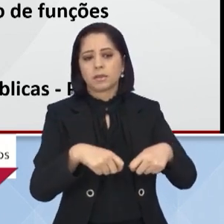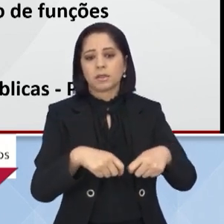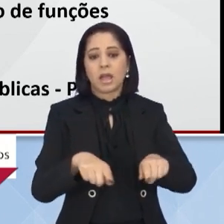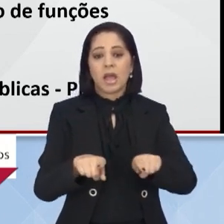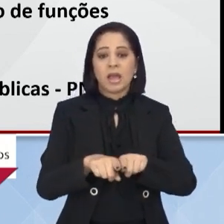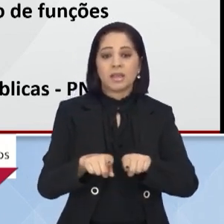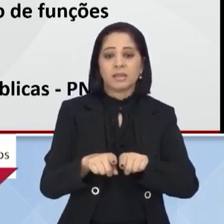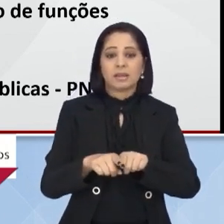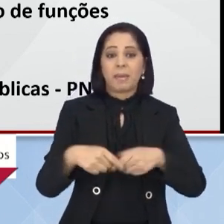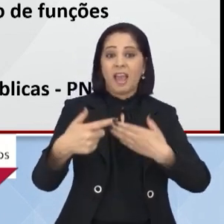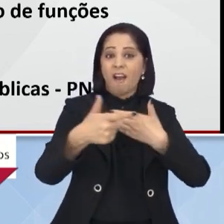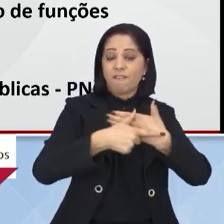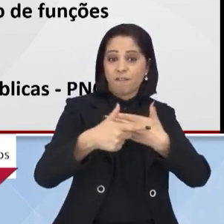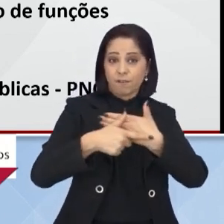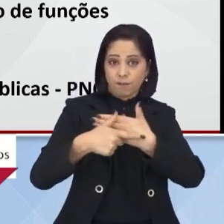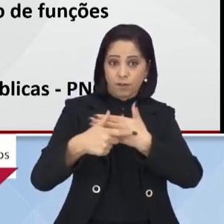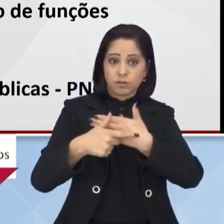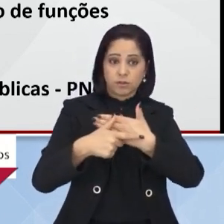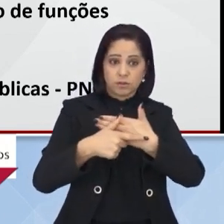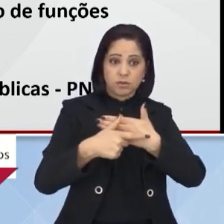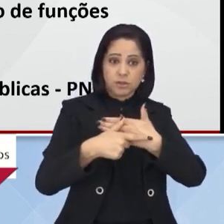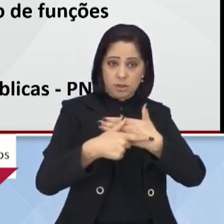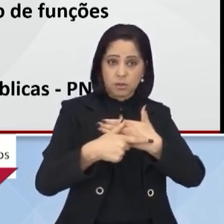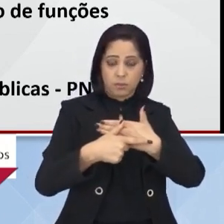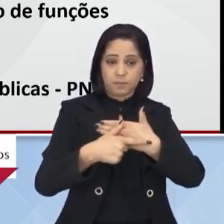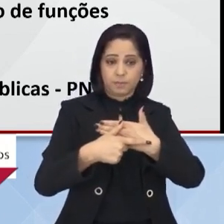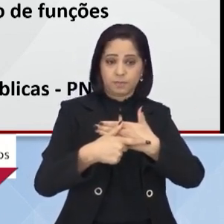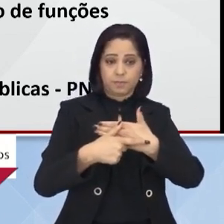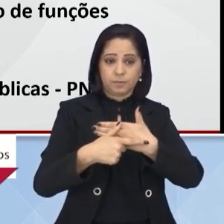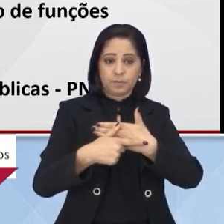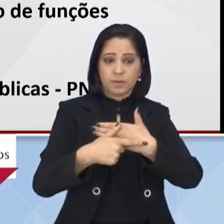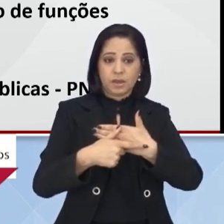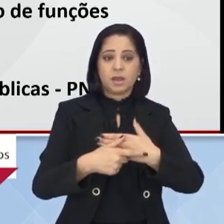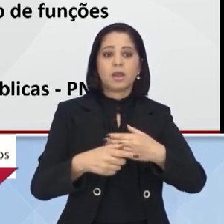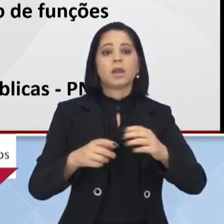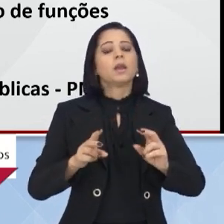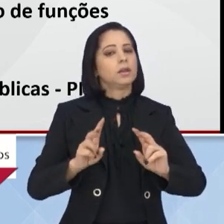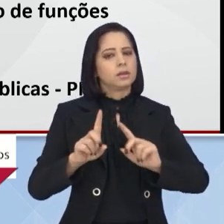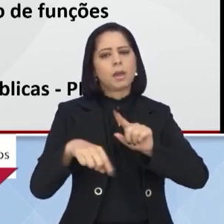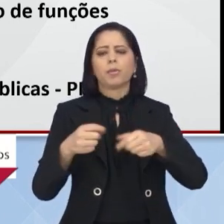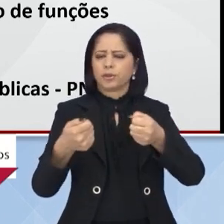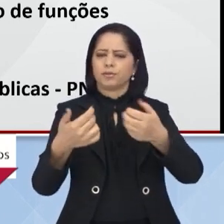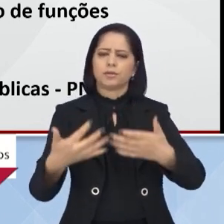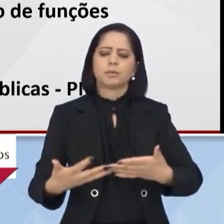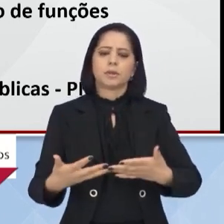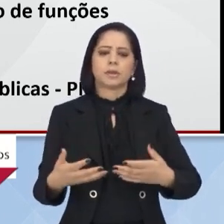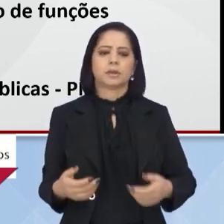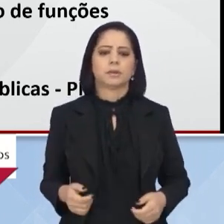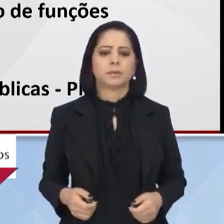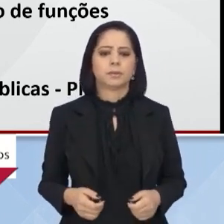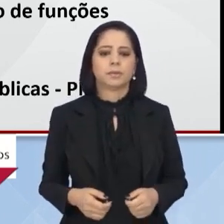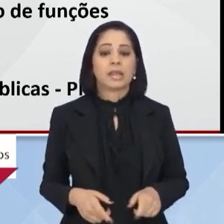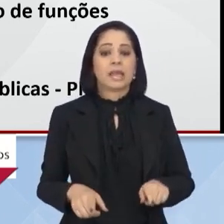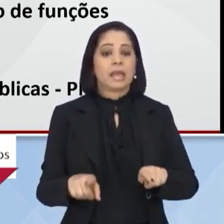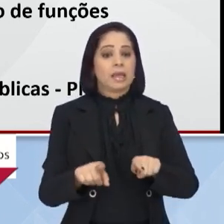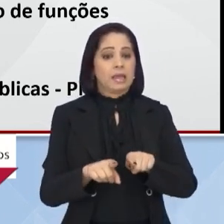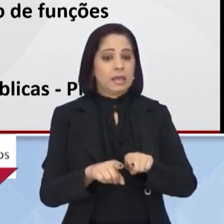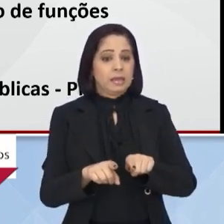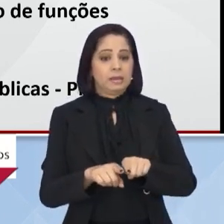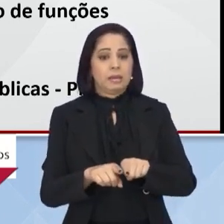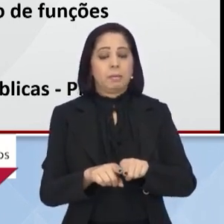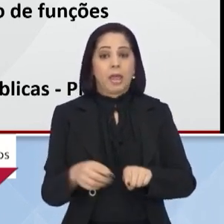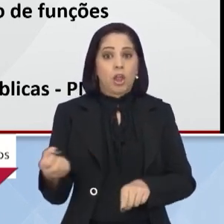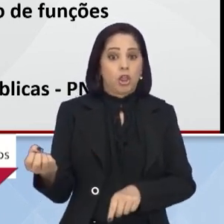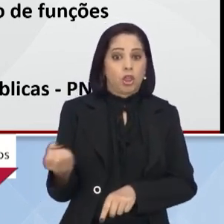segregação de funções segregação de funções que a gente vai falar aqui também mais paraa frente e também é uma grande